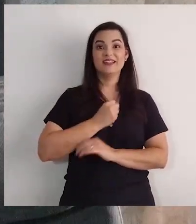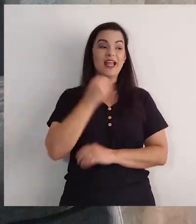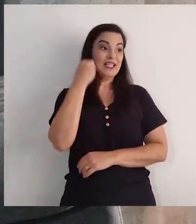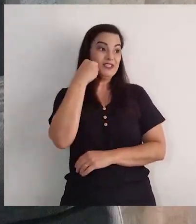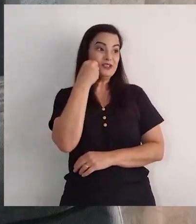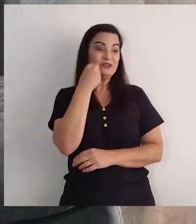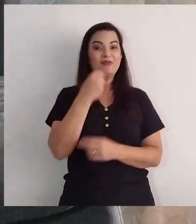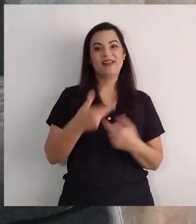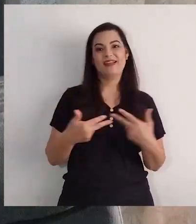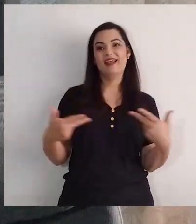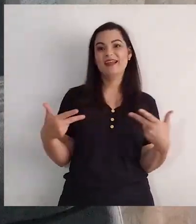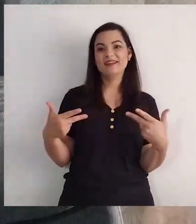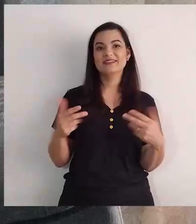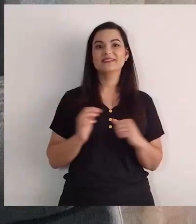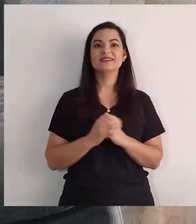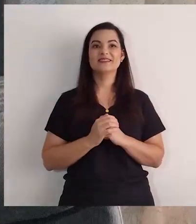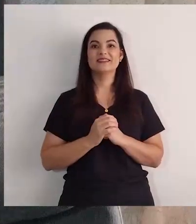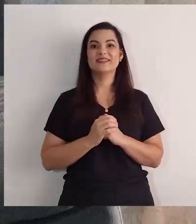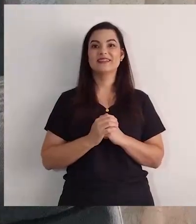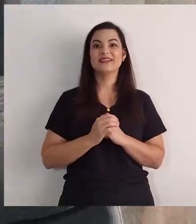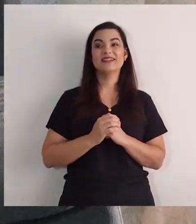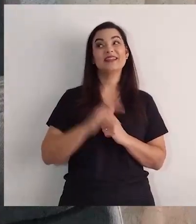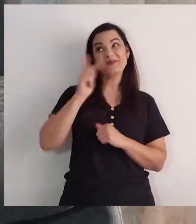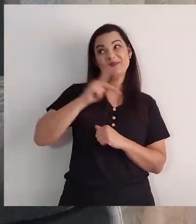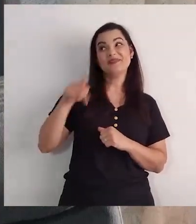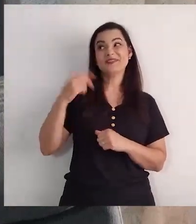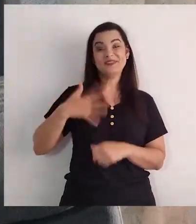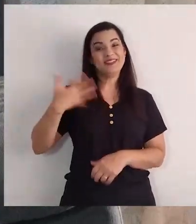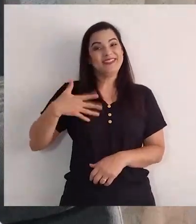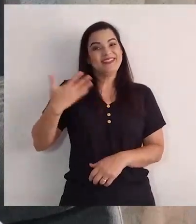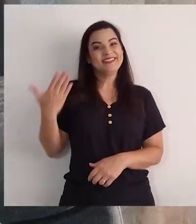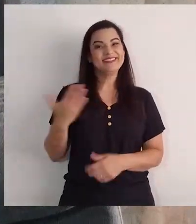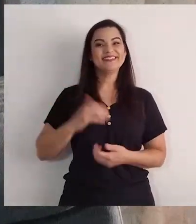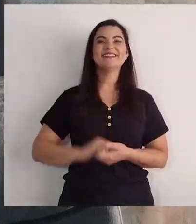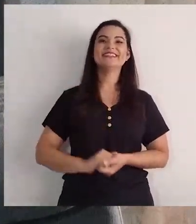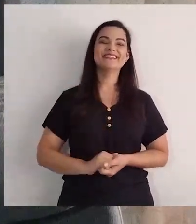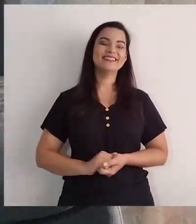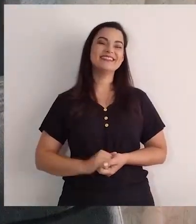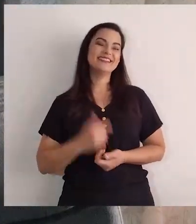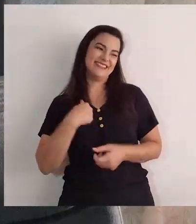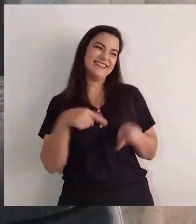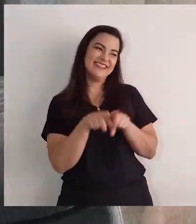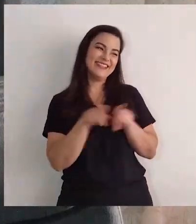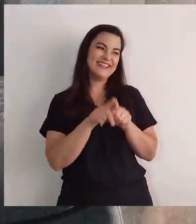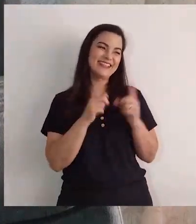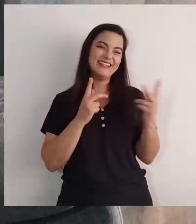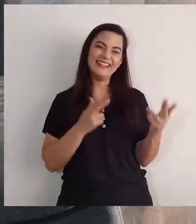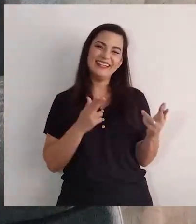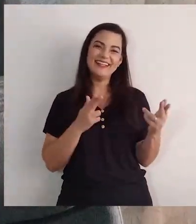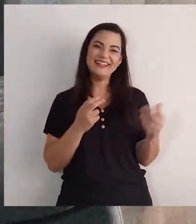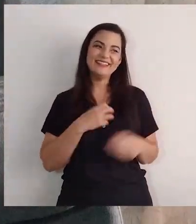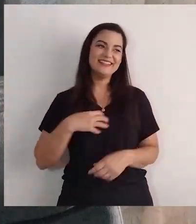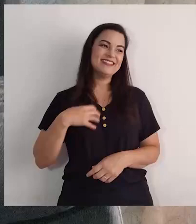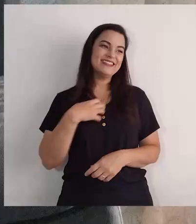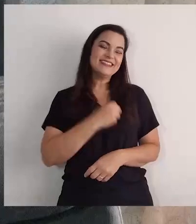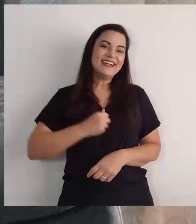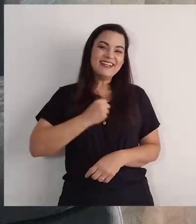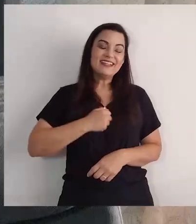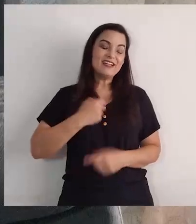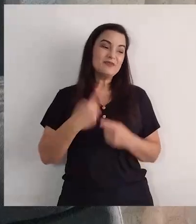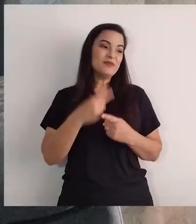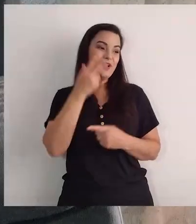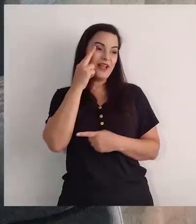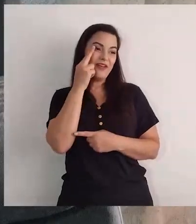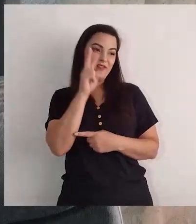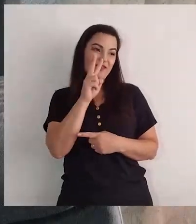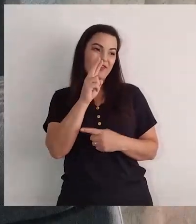das experiências, de você. Eu também vou sentir saudade, porque a gente se vê pela telinha, mas a gente